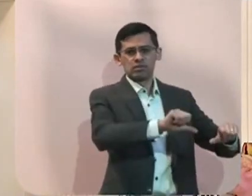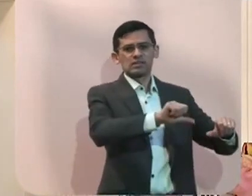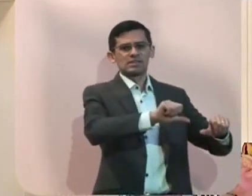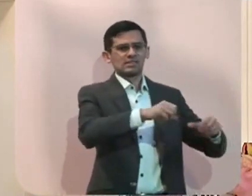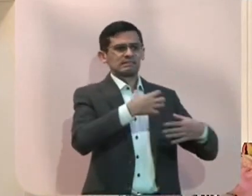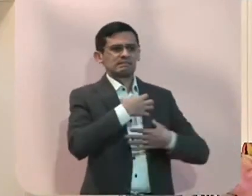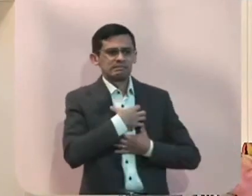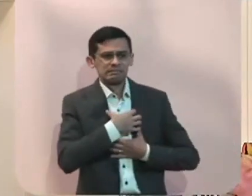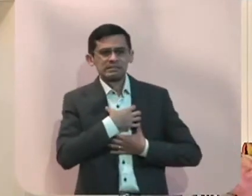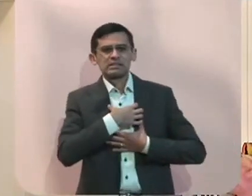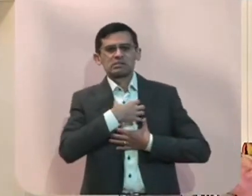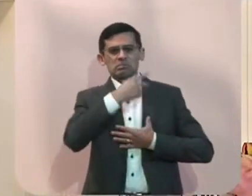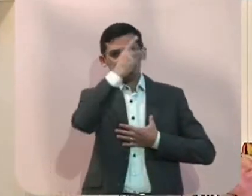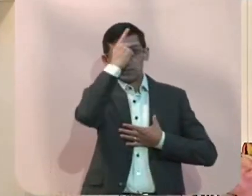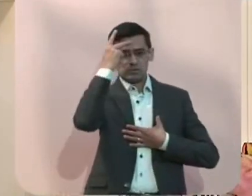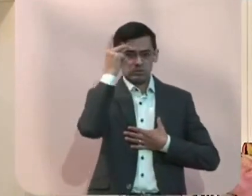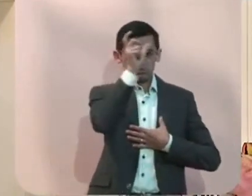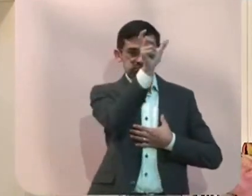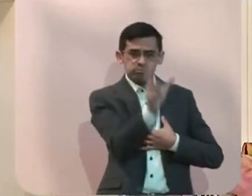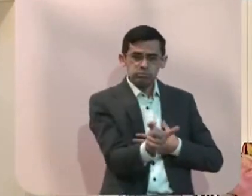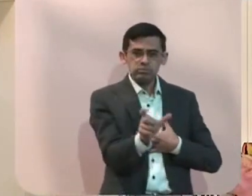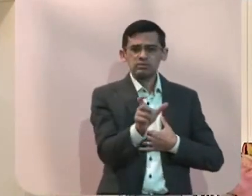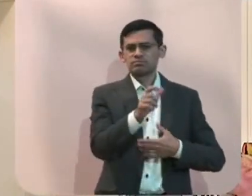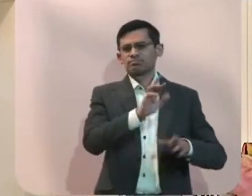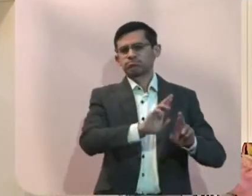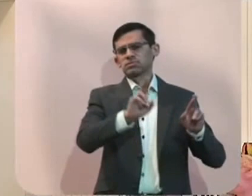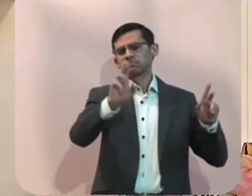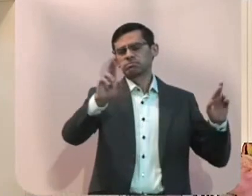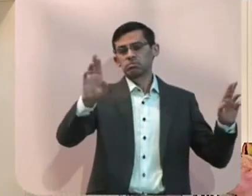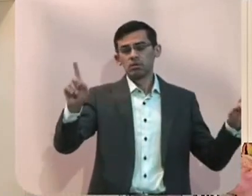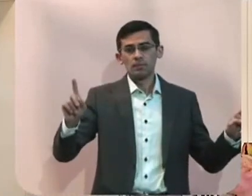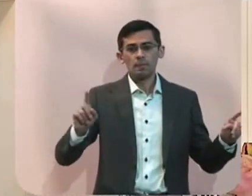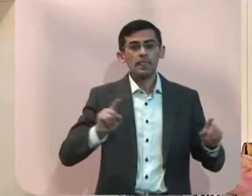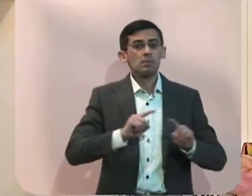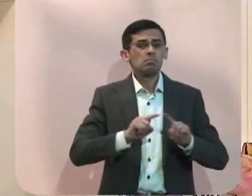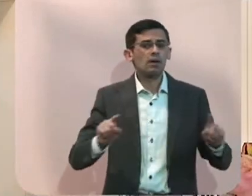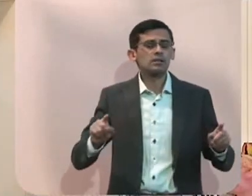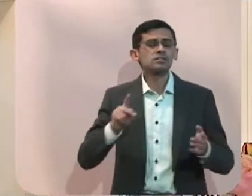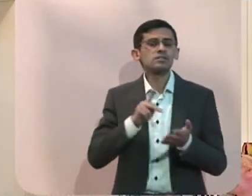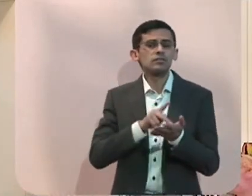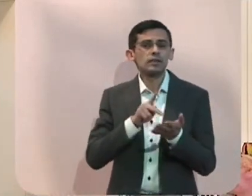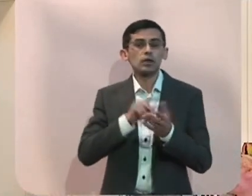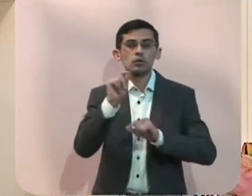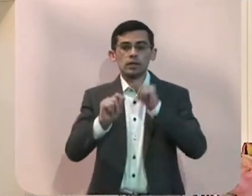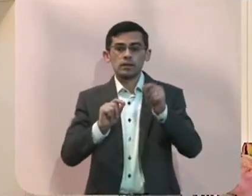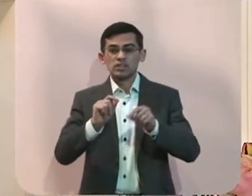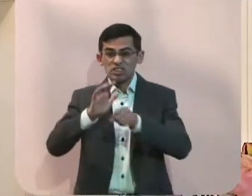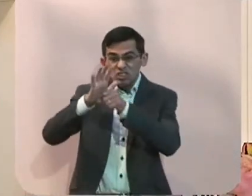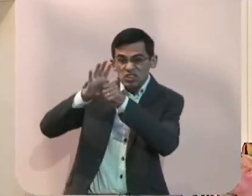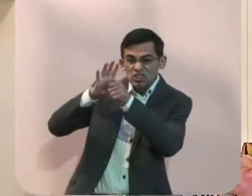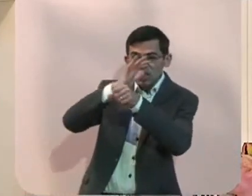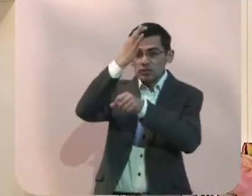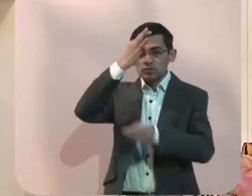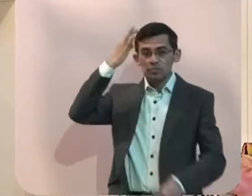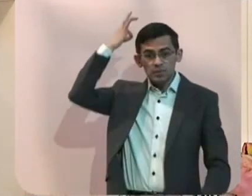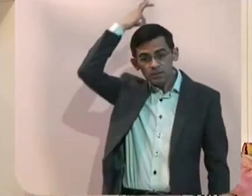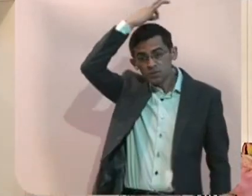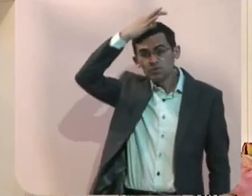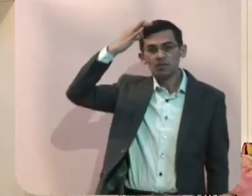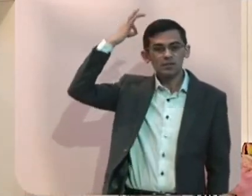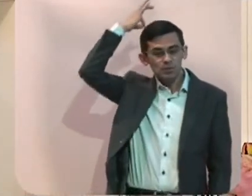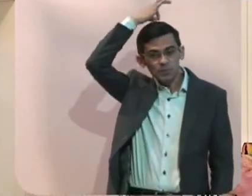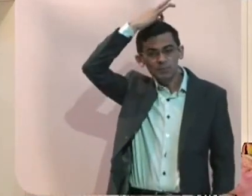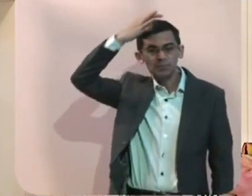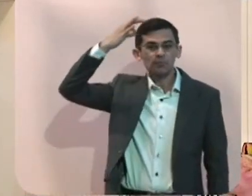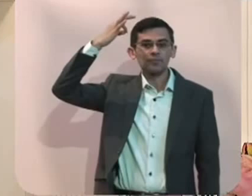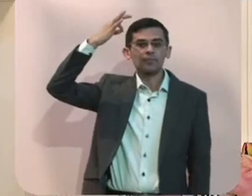de se decepcionar com movimentos e assim por diante. Mas quando nós vivemos cheios do Espírito